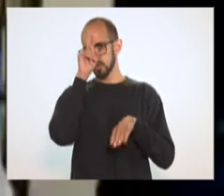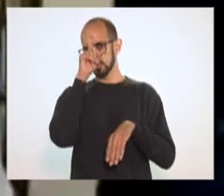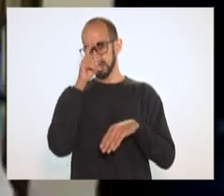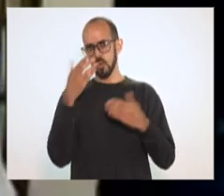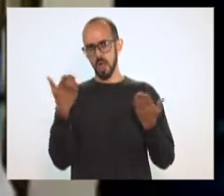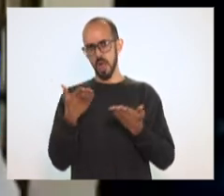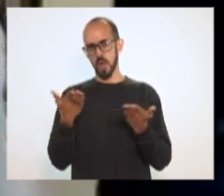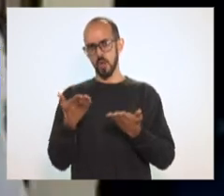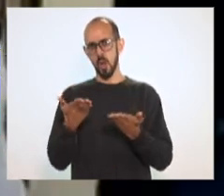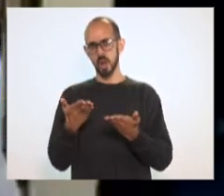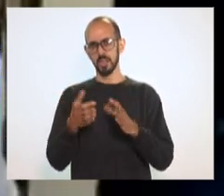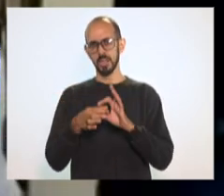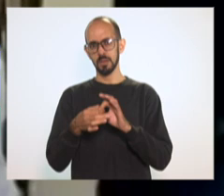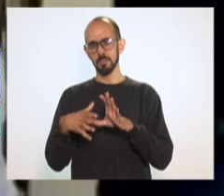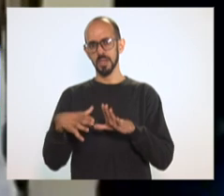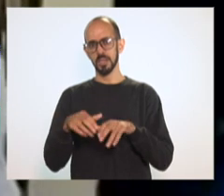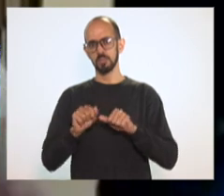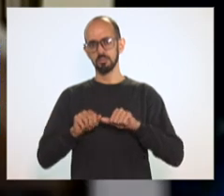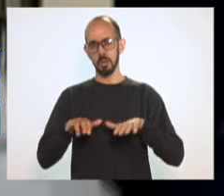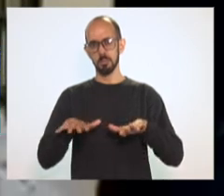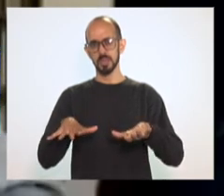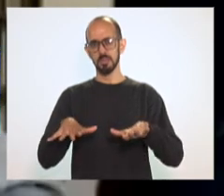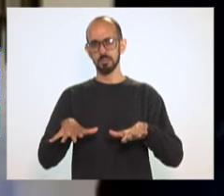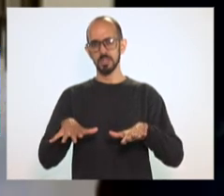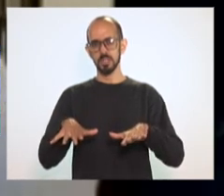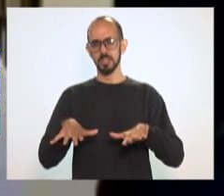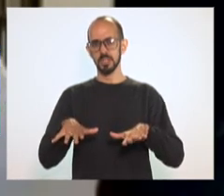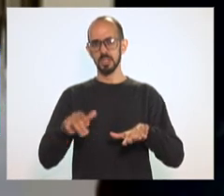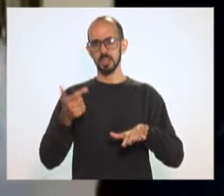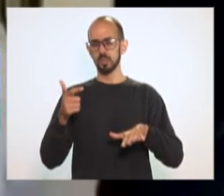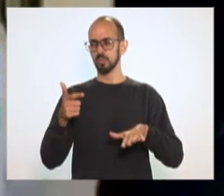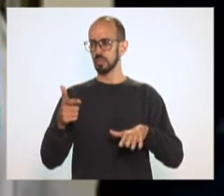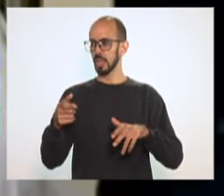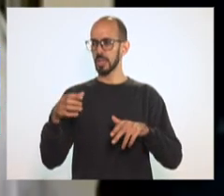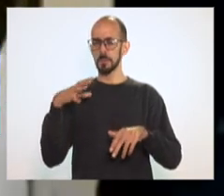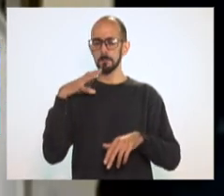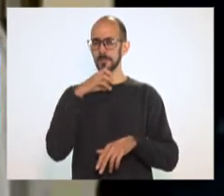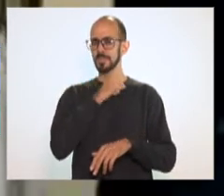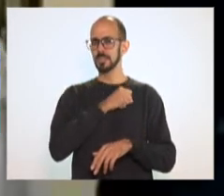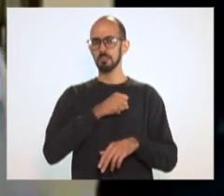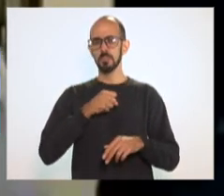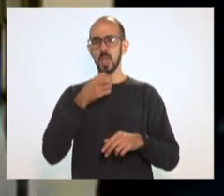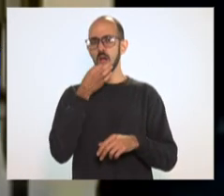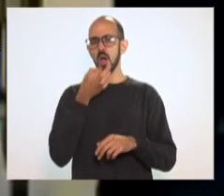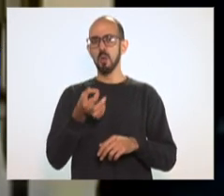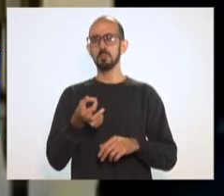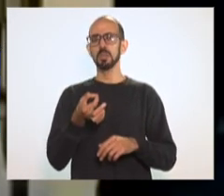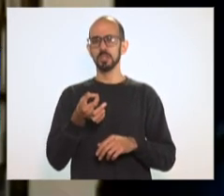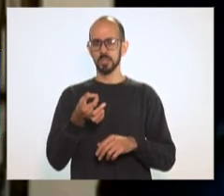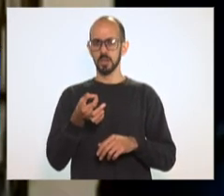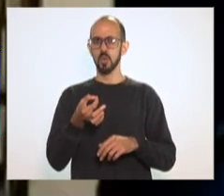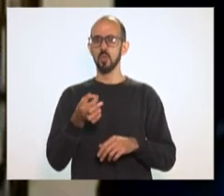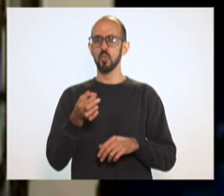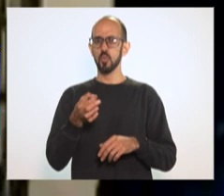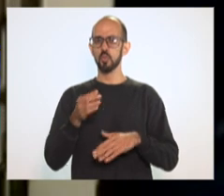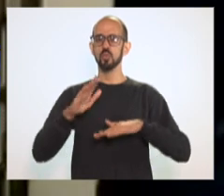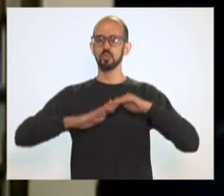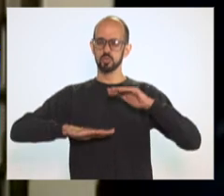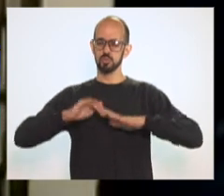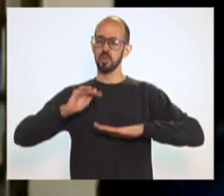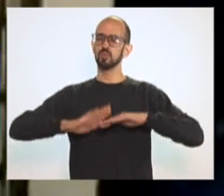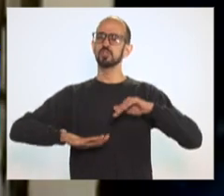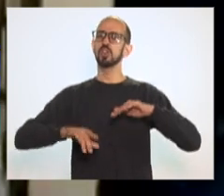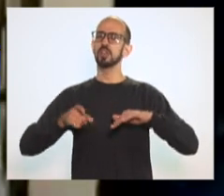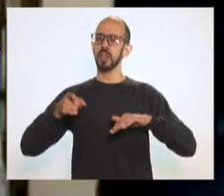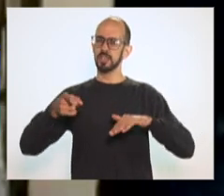em plena pandemia sem ouvir é claro que sem ouvir os especialistas sem ouvir